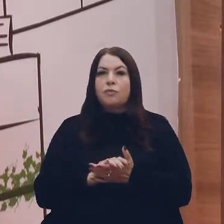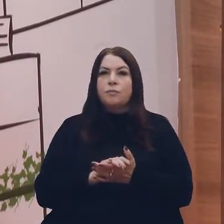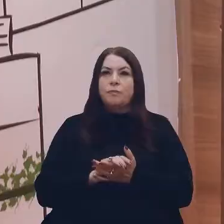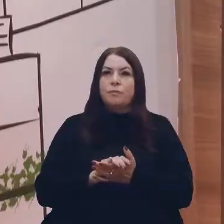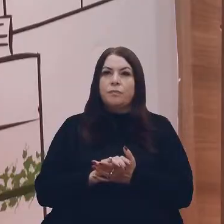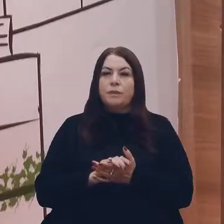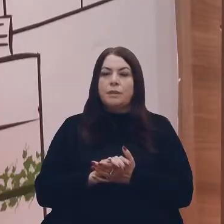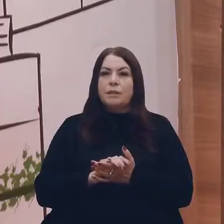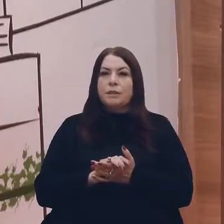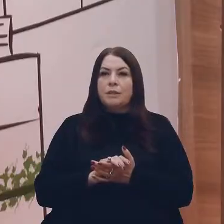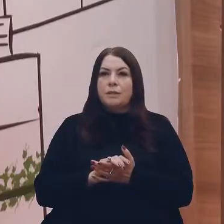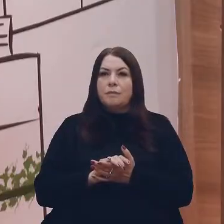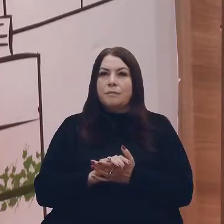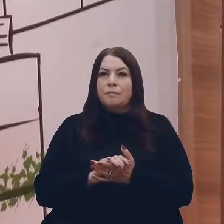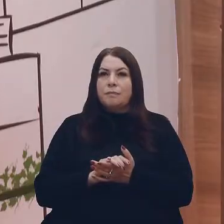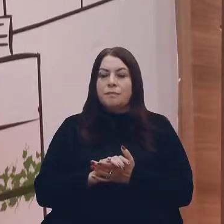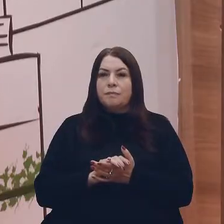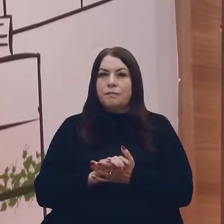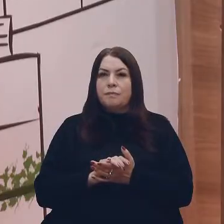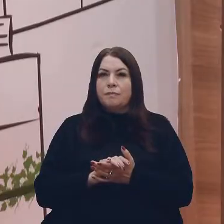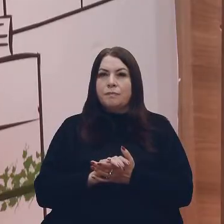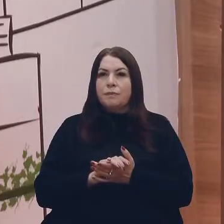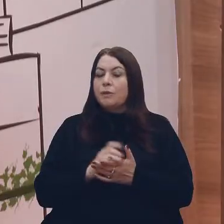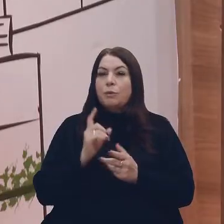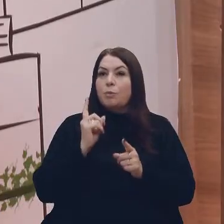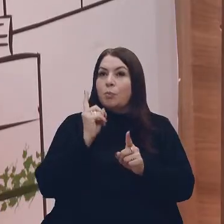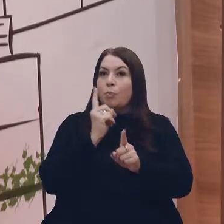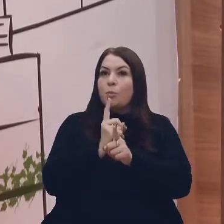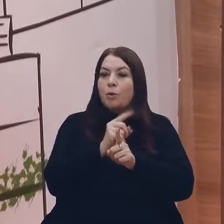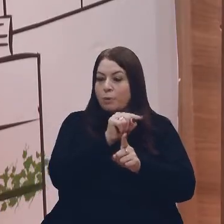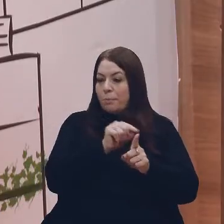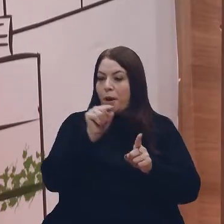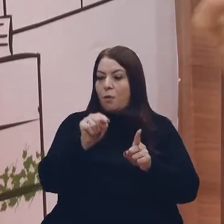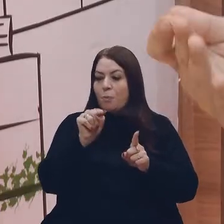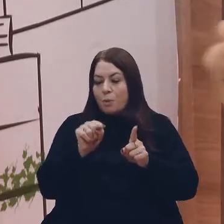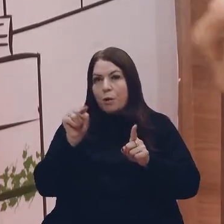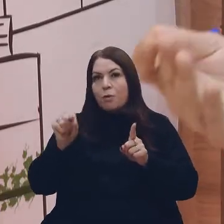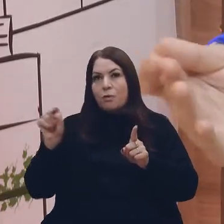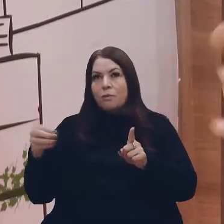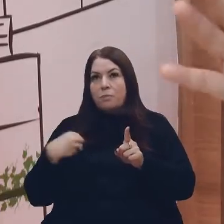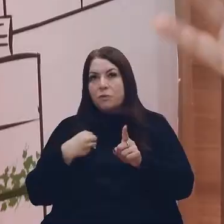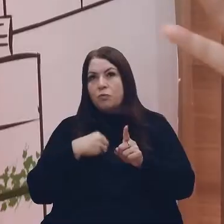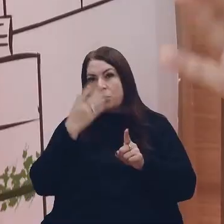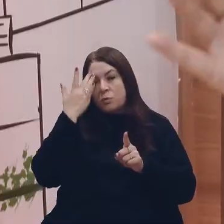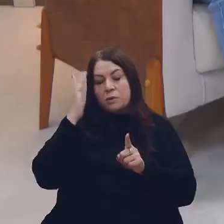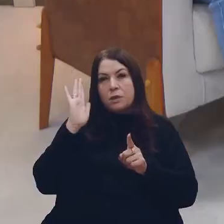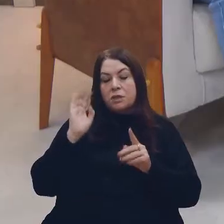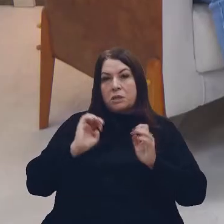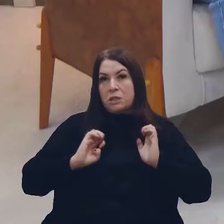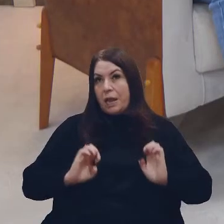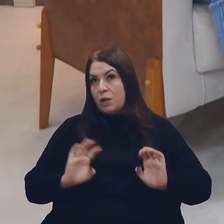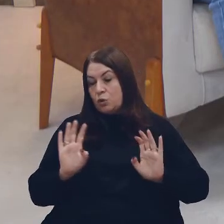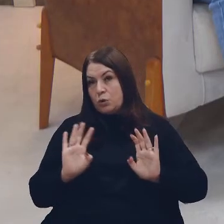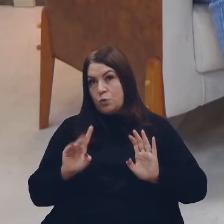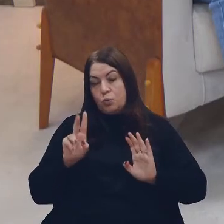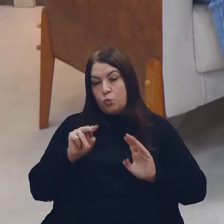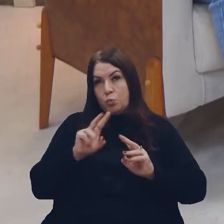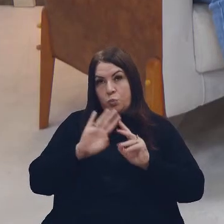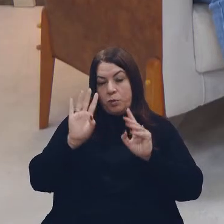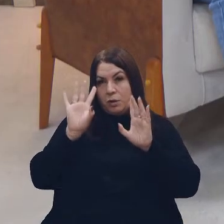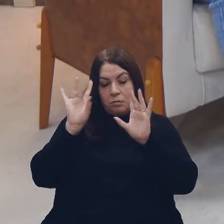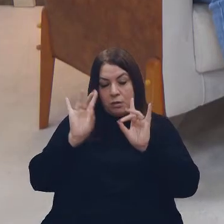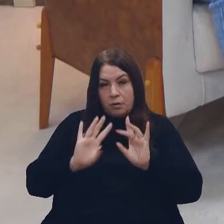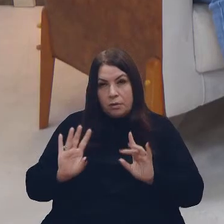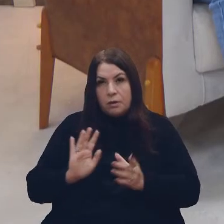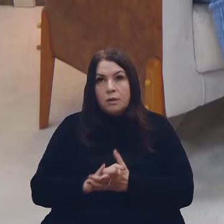mas não se passa o diagnóstico de um para outro médico. Eu não sei se isso é uma questão ética, eu nunca entrei